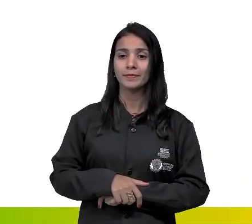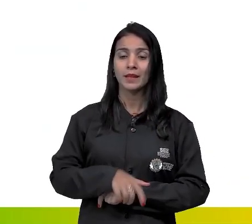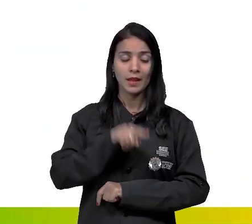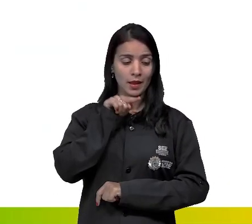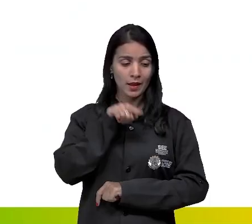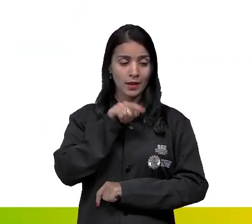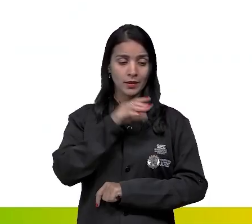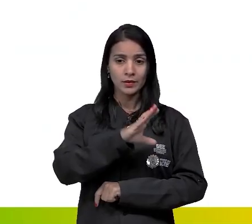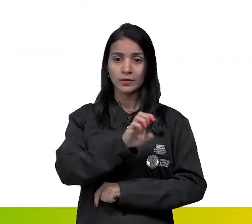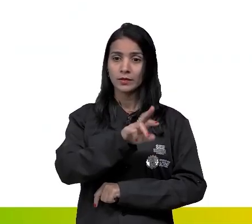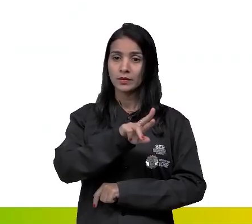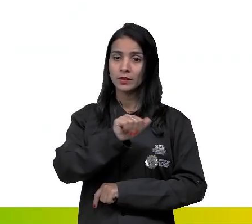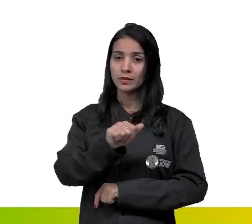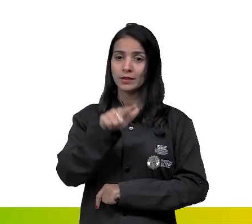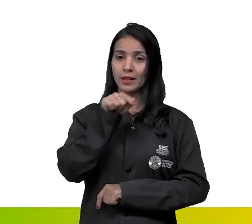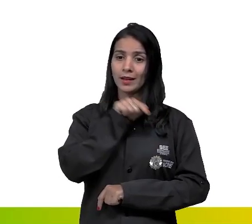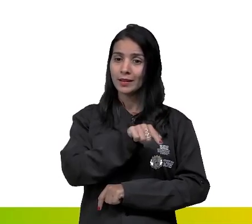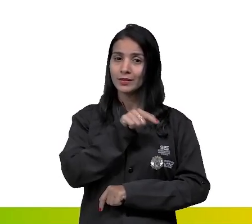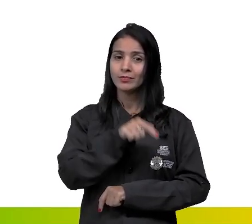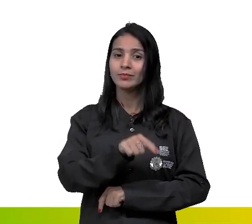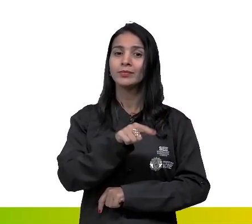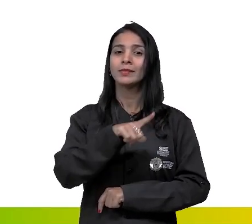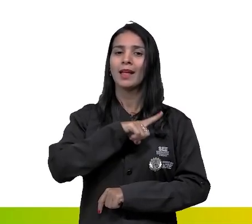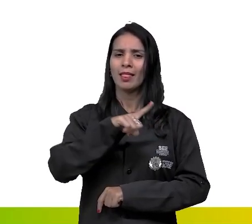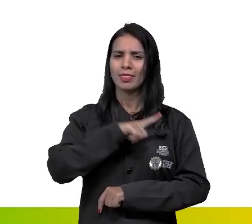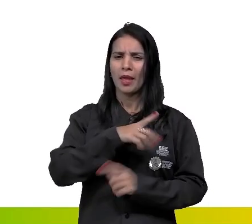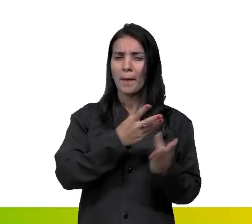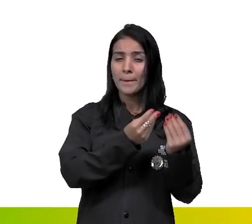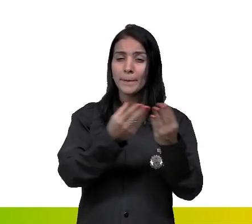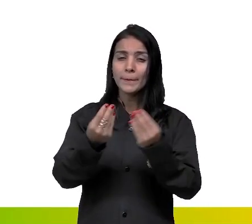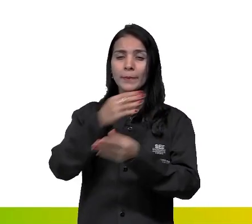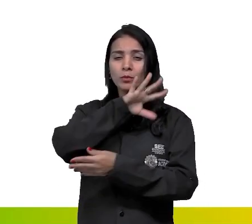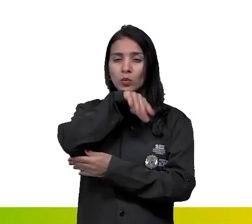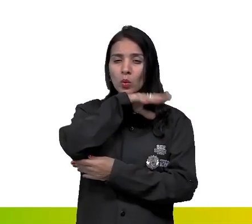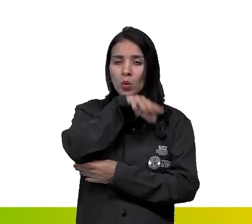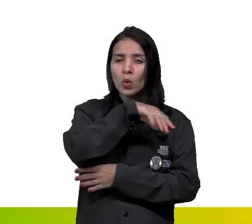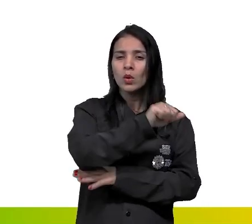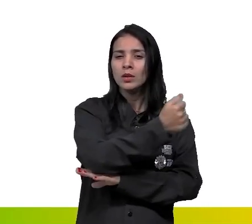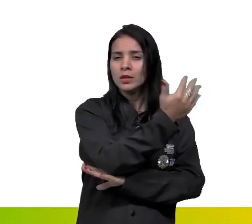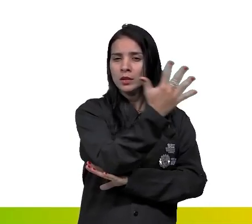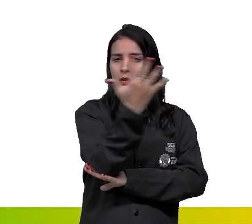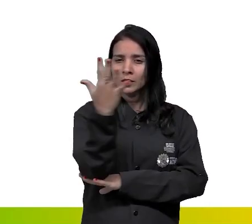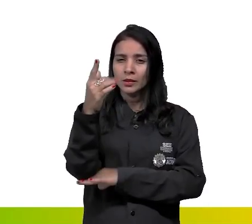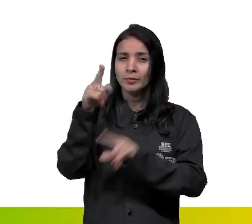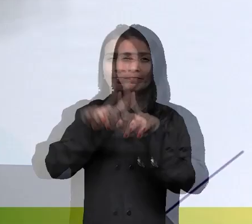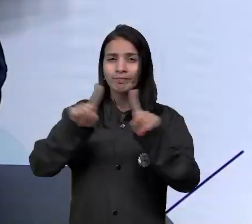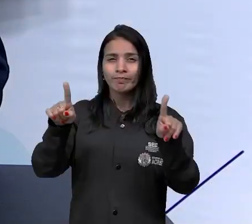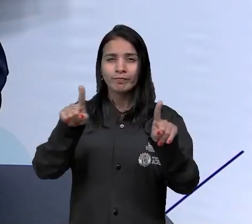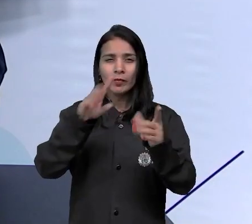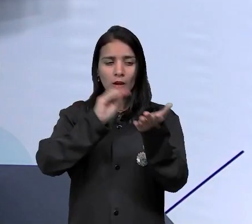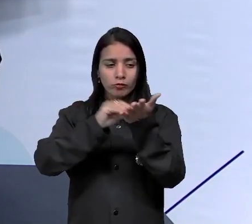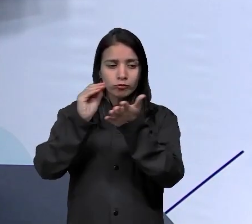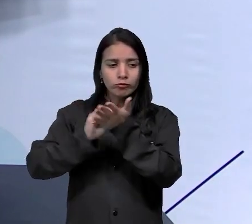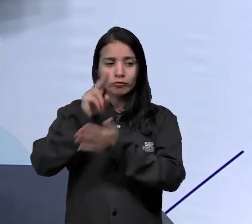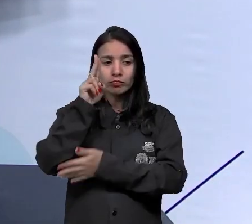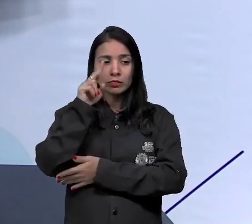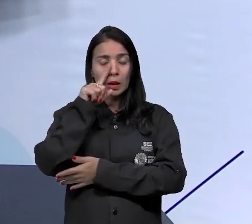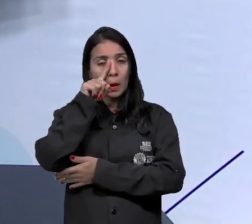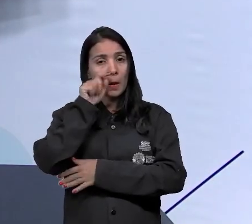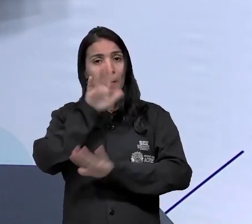extinção, atingido pela mineração e agricultura. A gente viu que hoje o Cerrado ele é